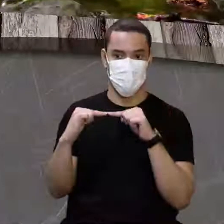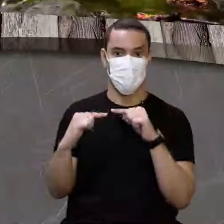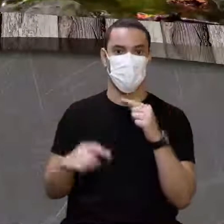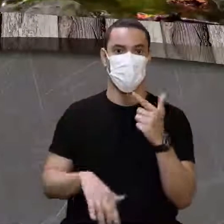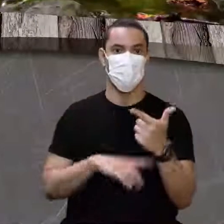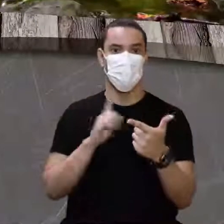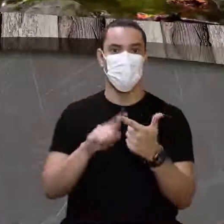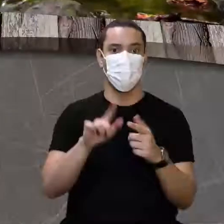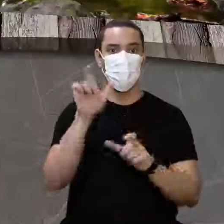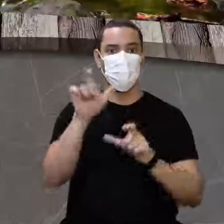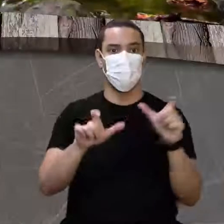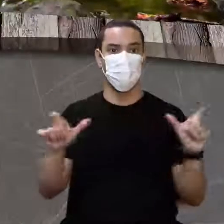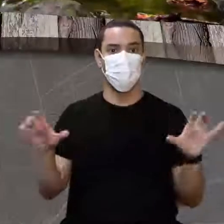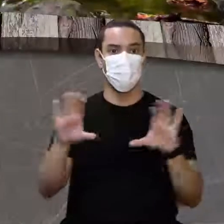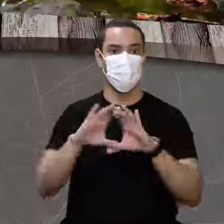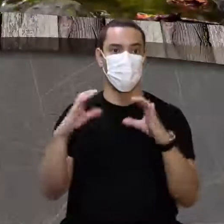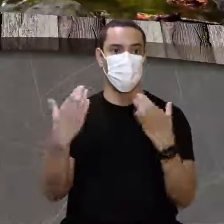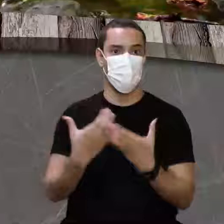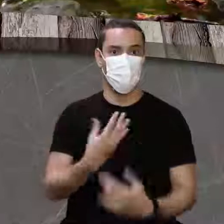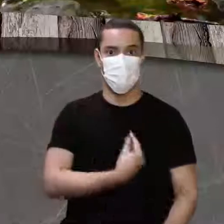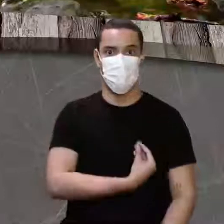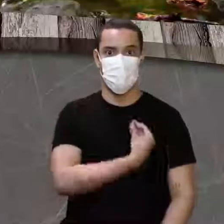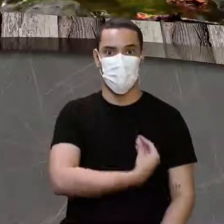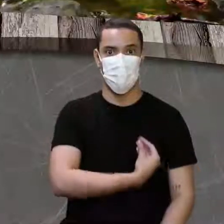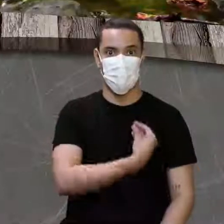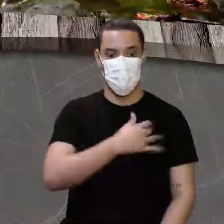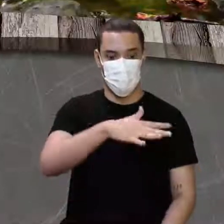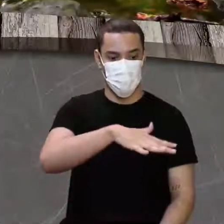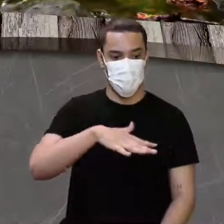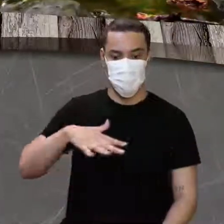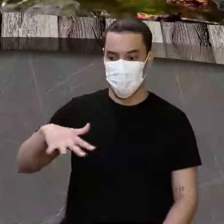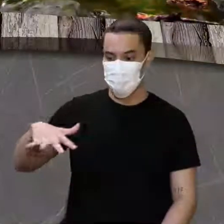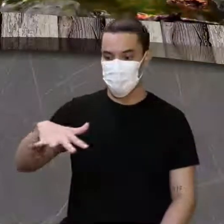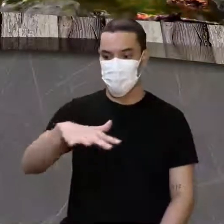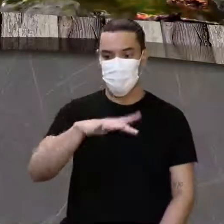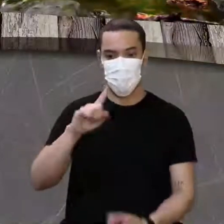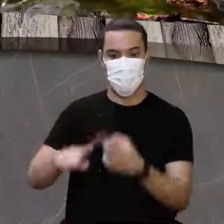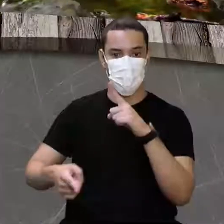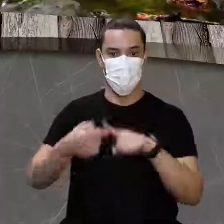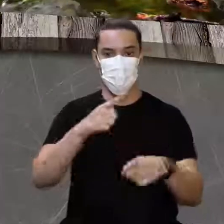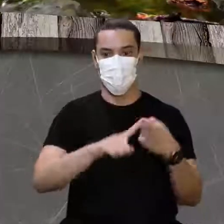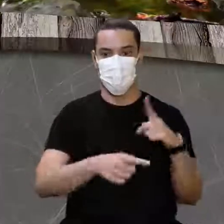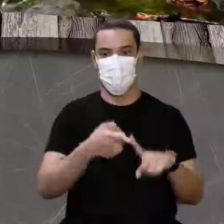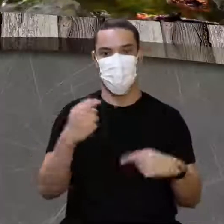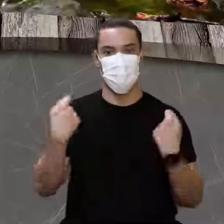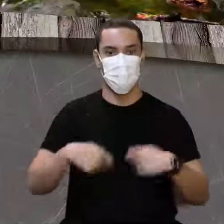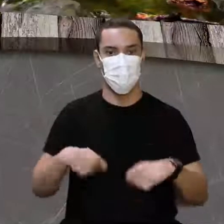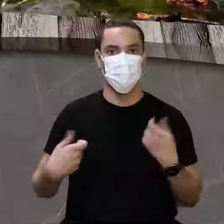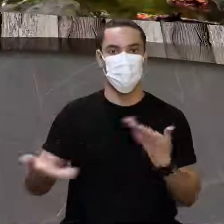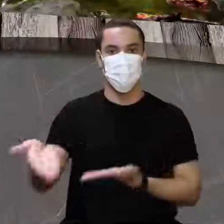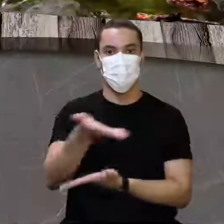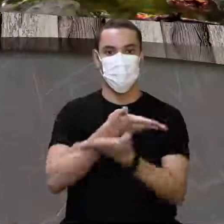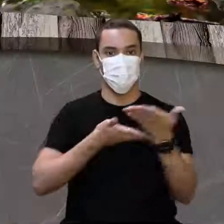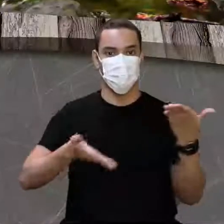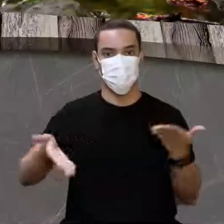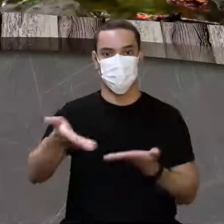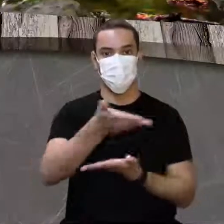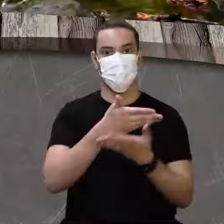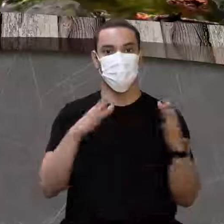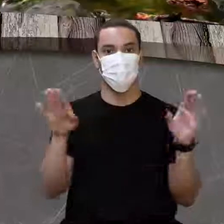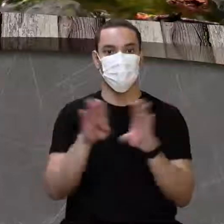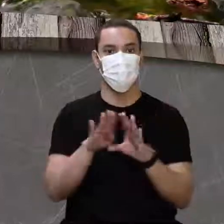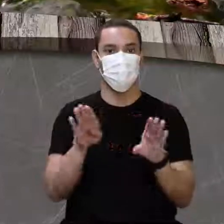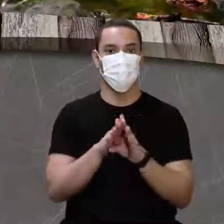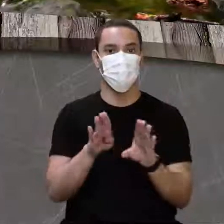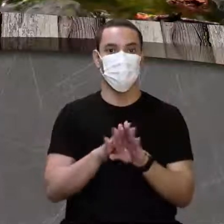com indivíduos da comunidade onde eu estou inserida. Eu tenho que interagir com os